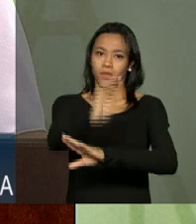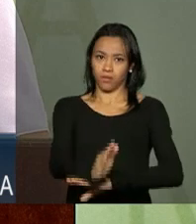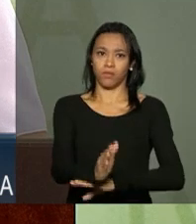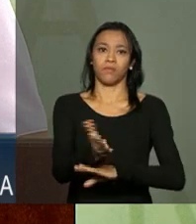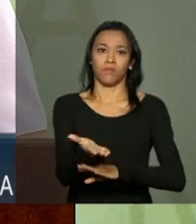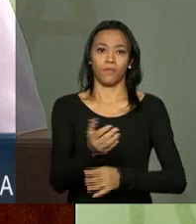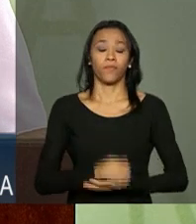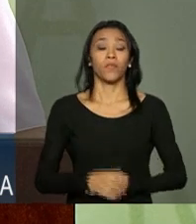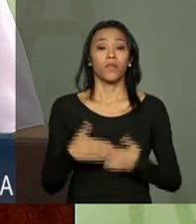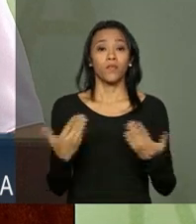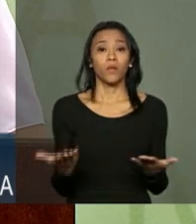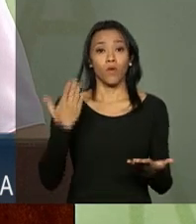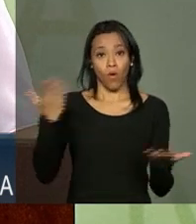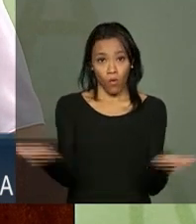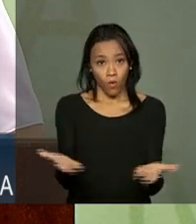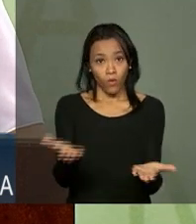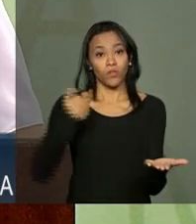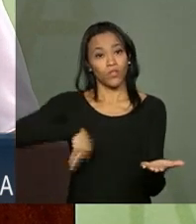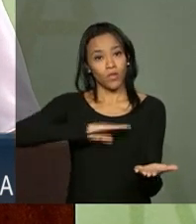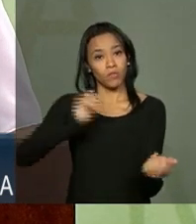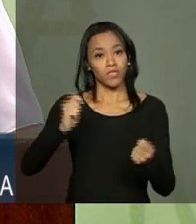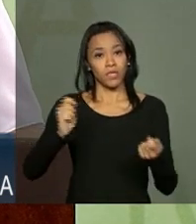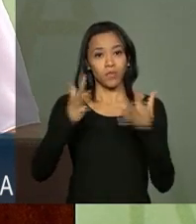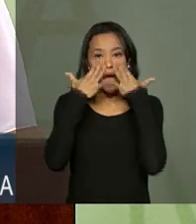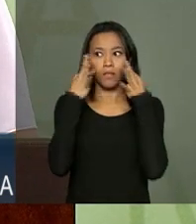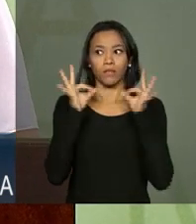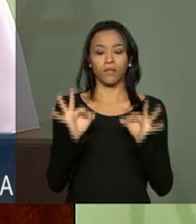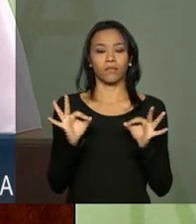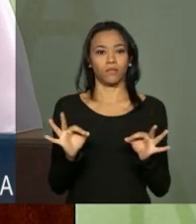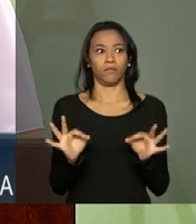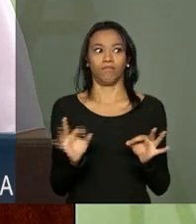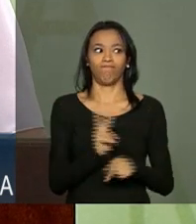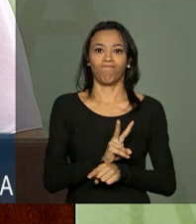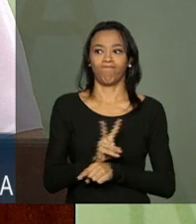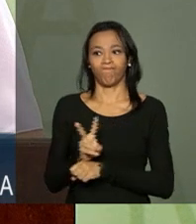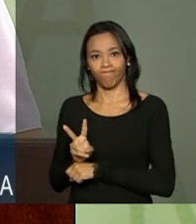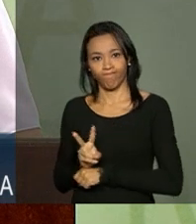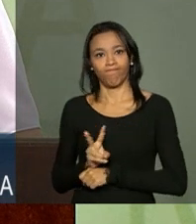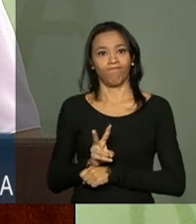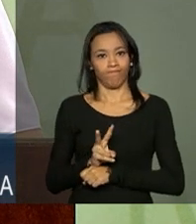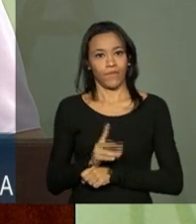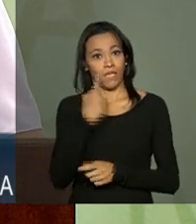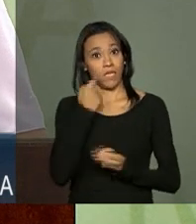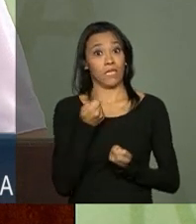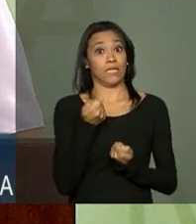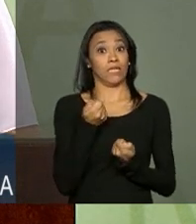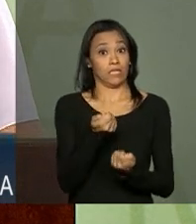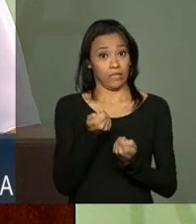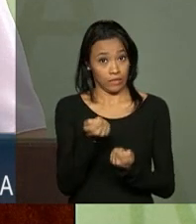Nós, hoje, precisamos nos manter vigilantes e oferecer resistência às tendências